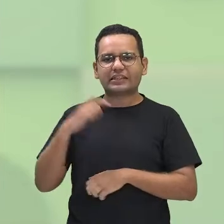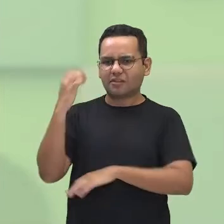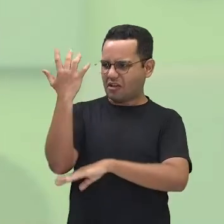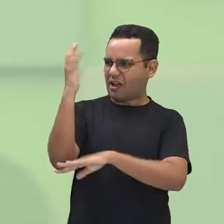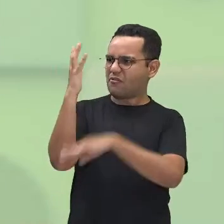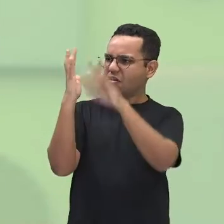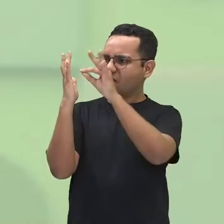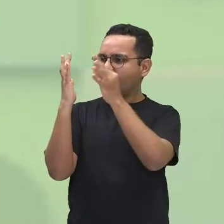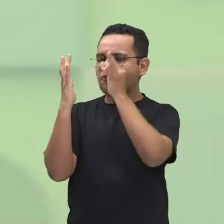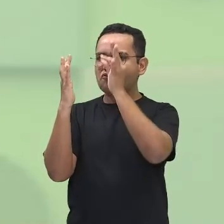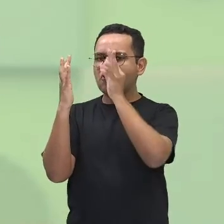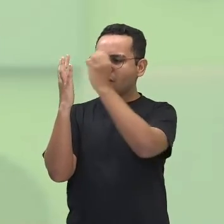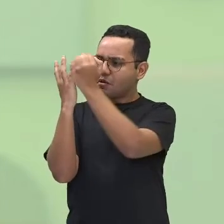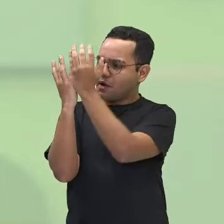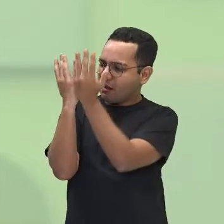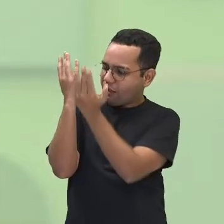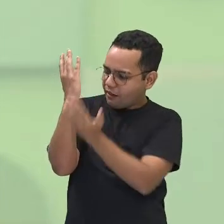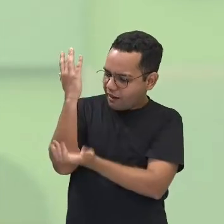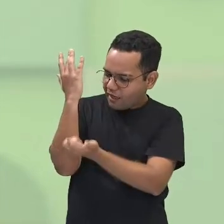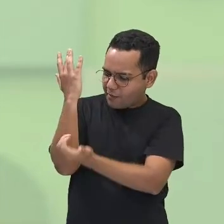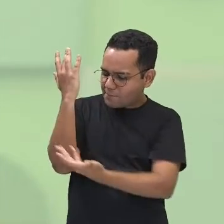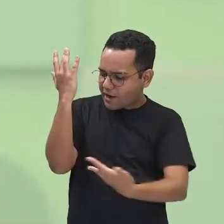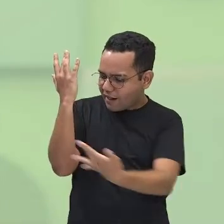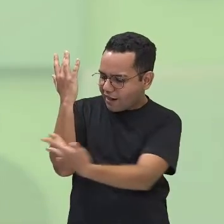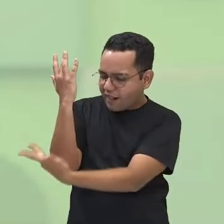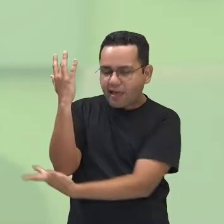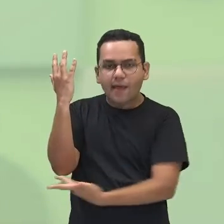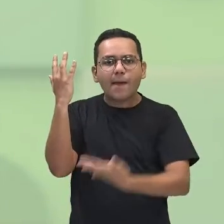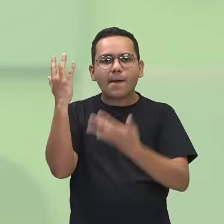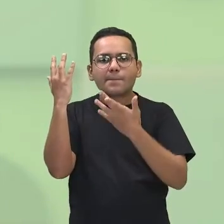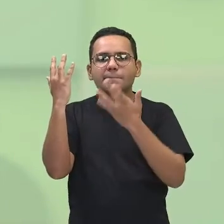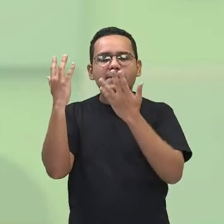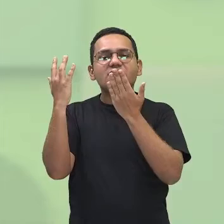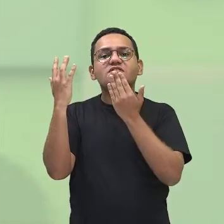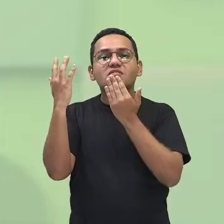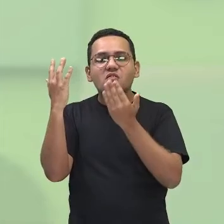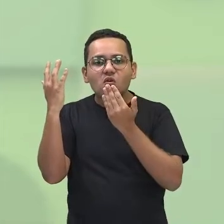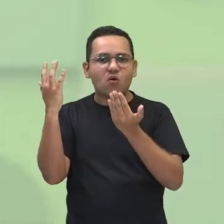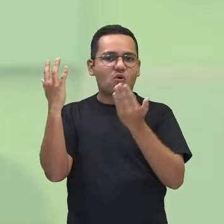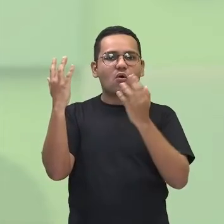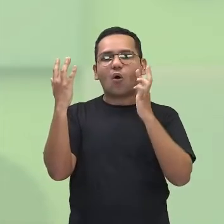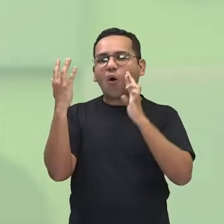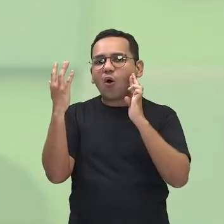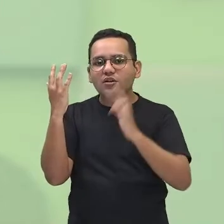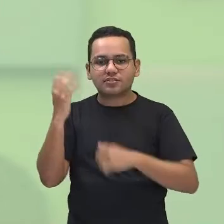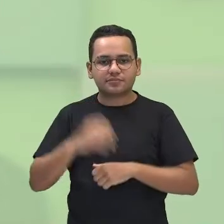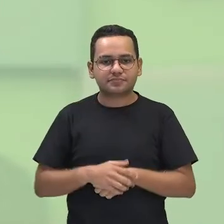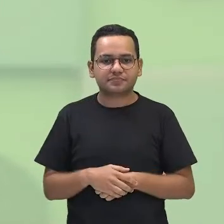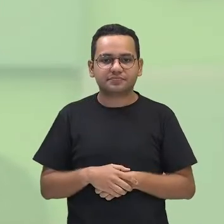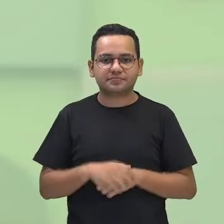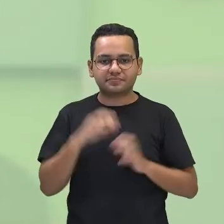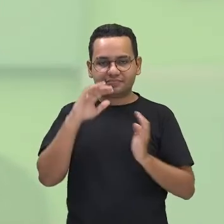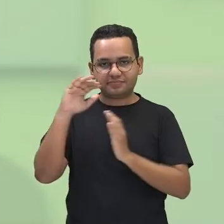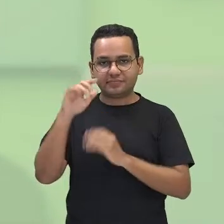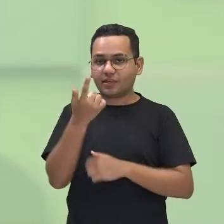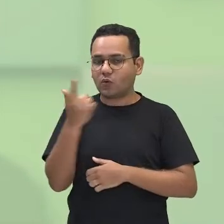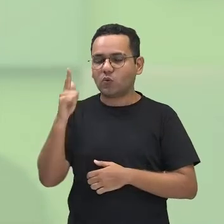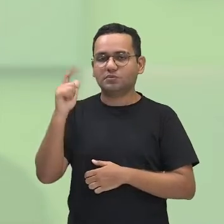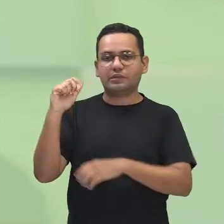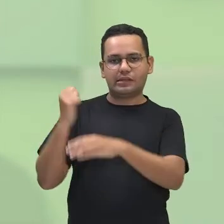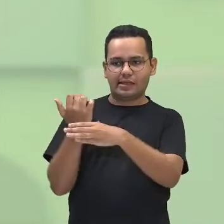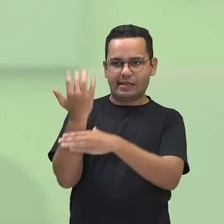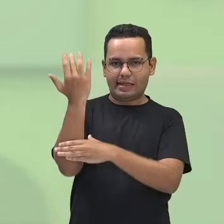tapete todo meio avermelhado, rosado aí, característico. E mangueiras? E quem tem manga aí no fundo